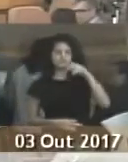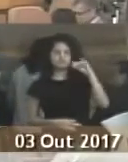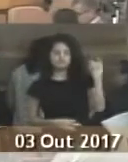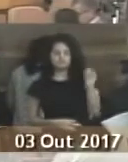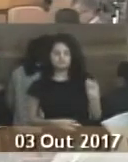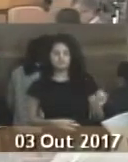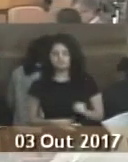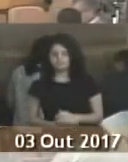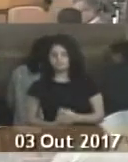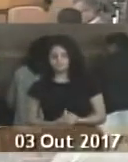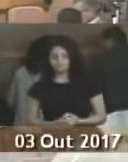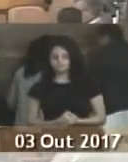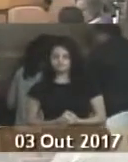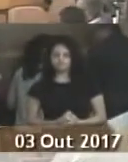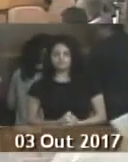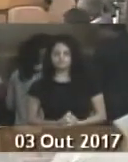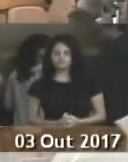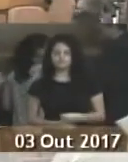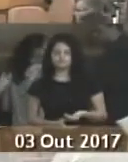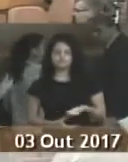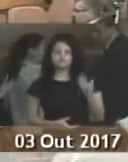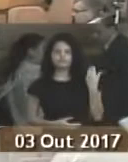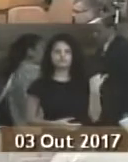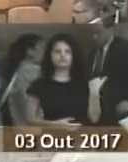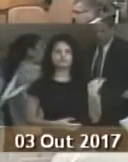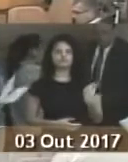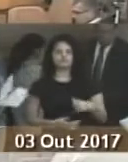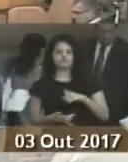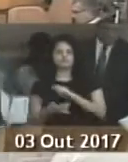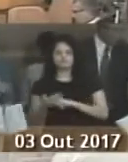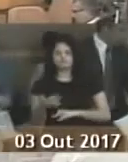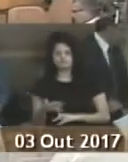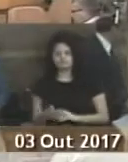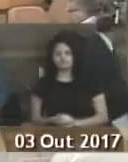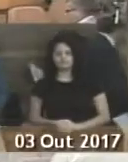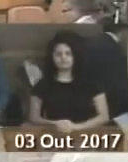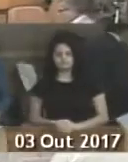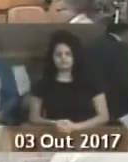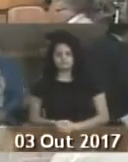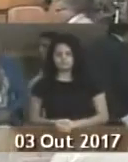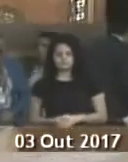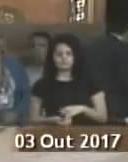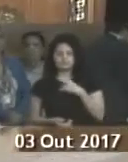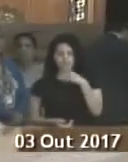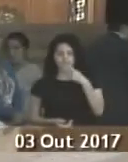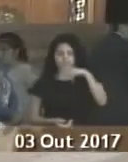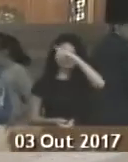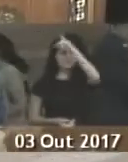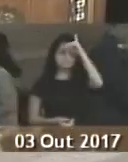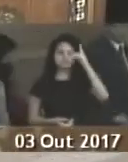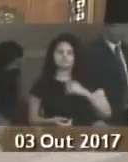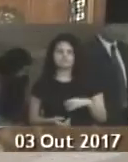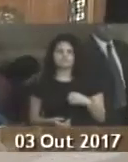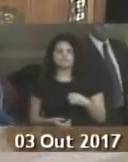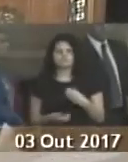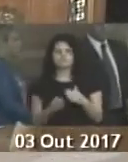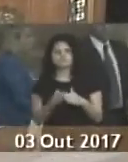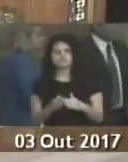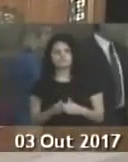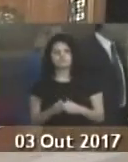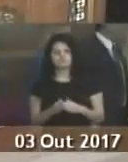Bem, antes da leitura do trecho bíblico, eu gostaria de